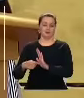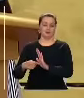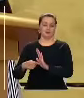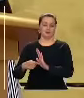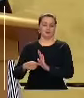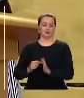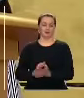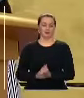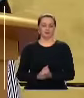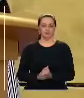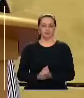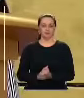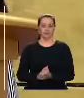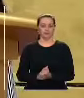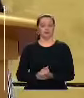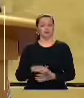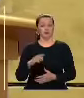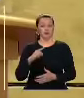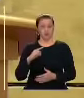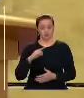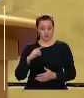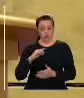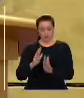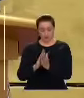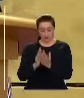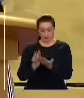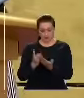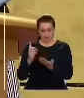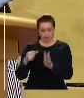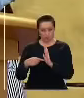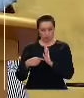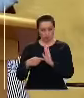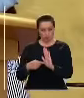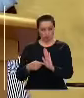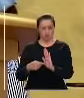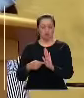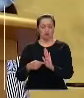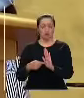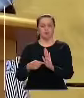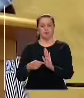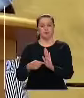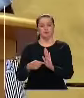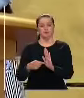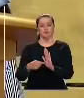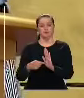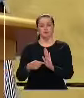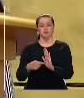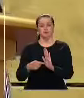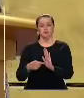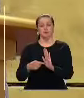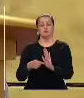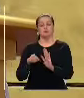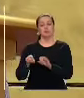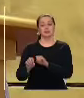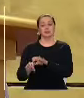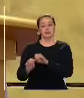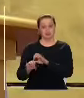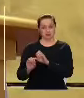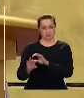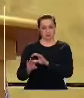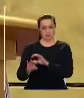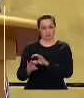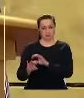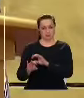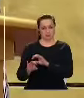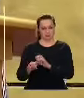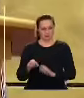passagem muito conhecida das Escrituras Sagradas que traz esse ensinamento. Todo